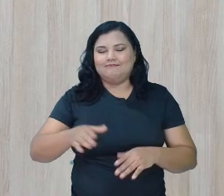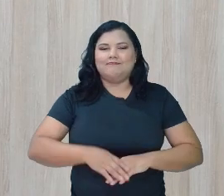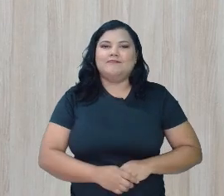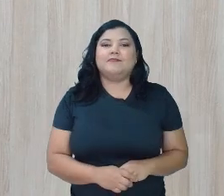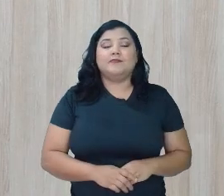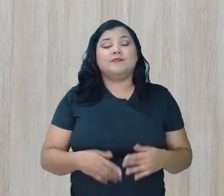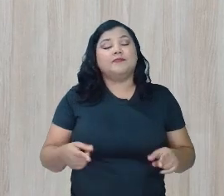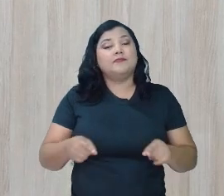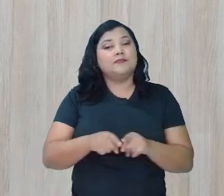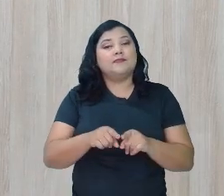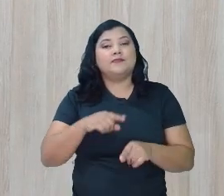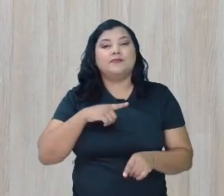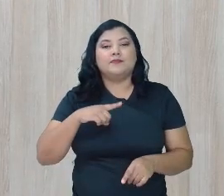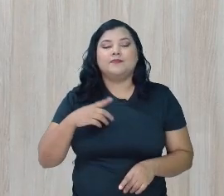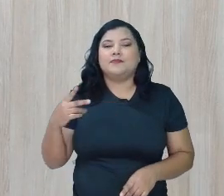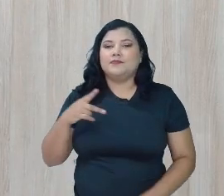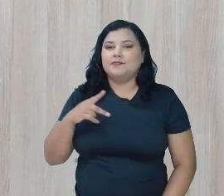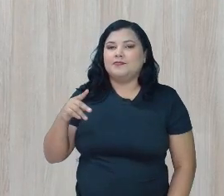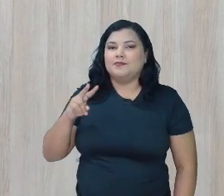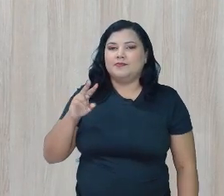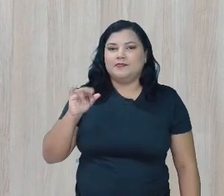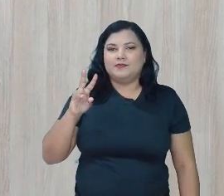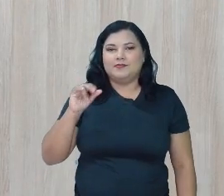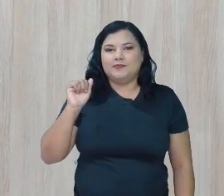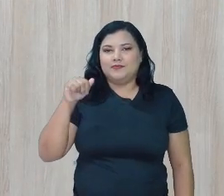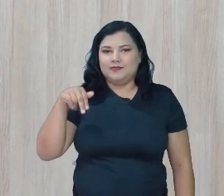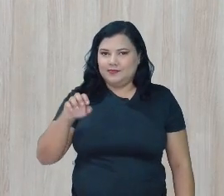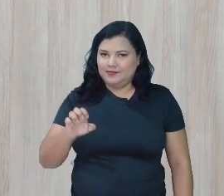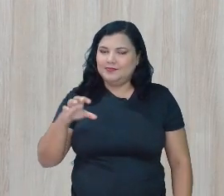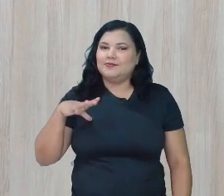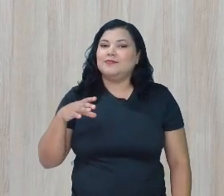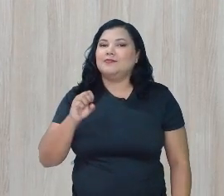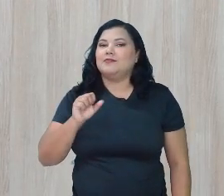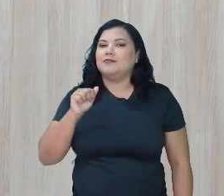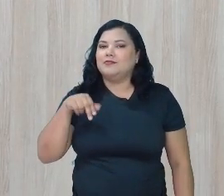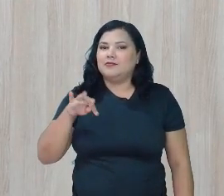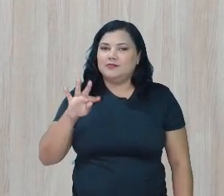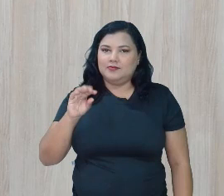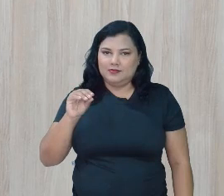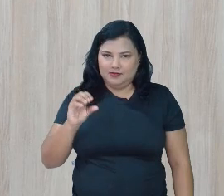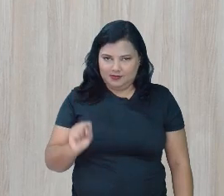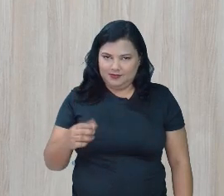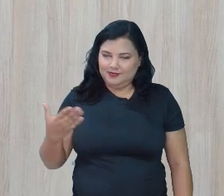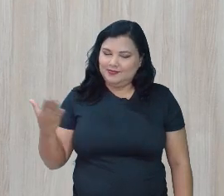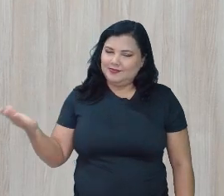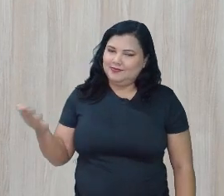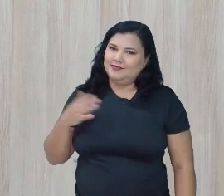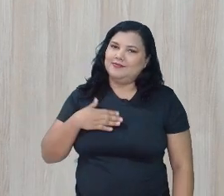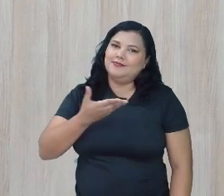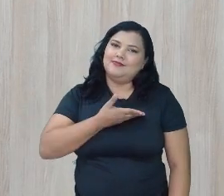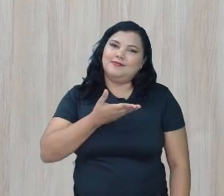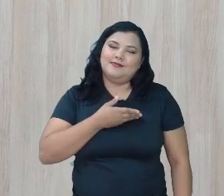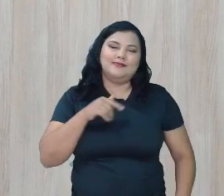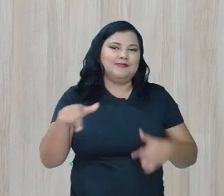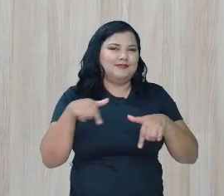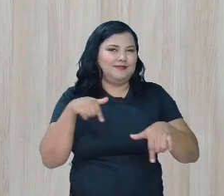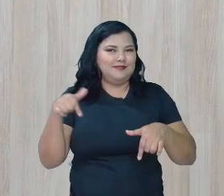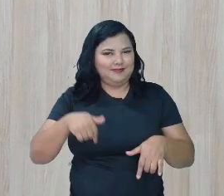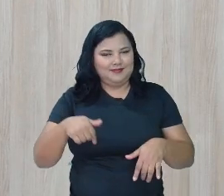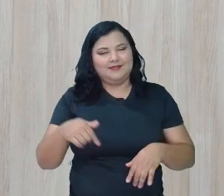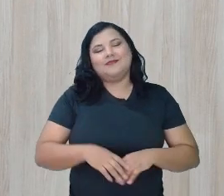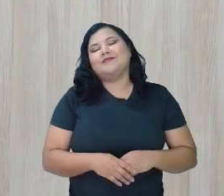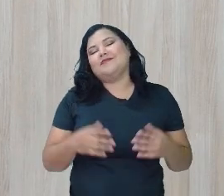E temos também a professora Viviane Santos, minha parceira de